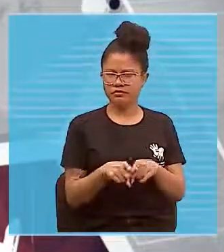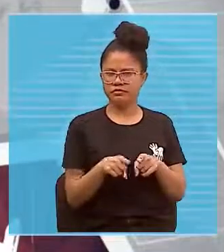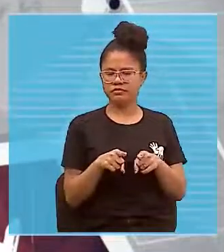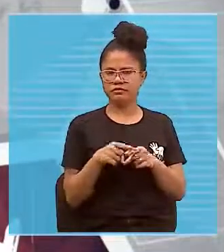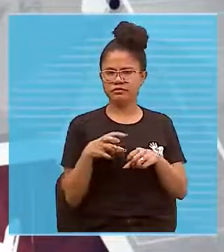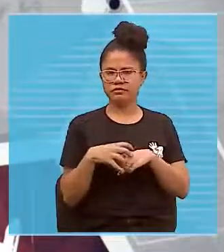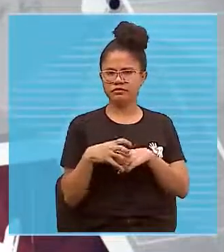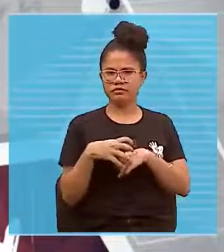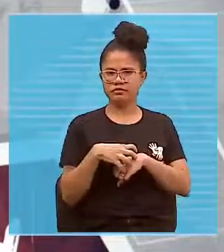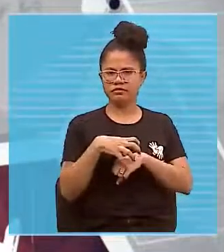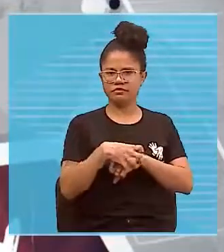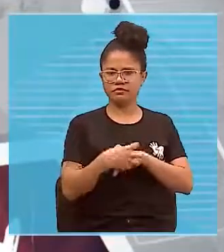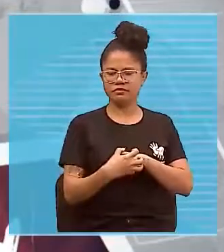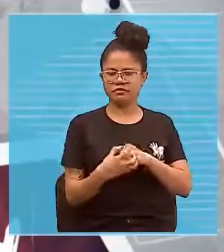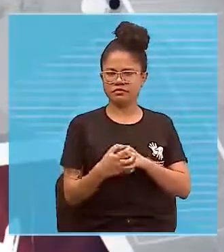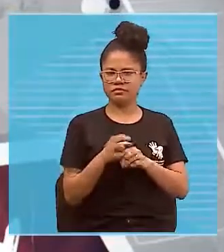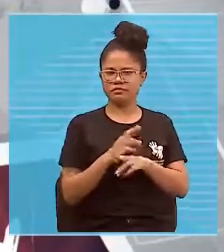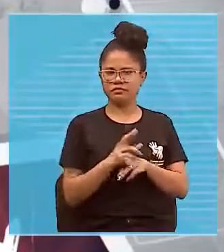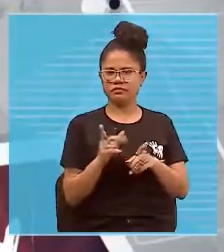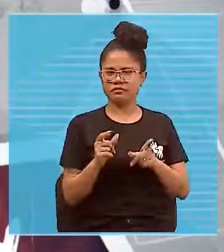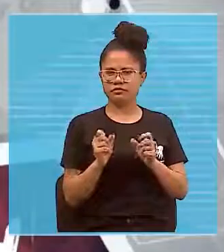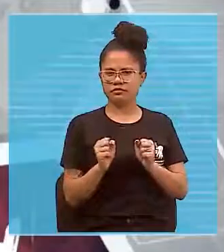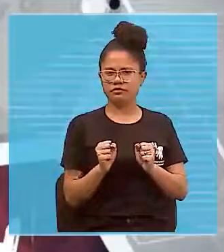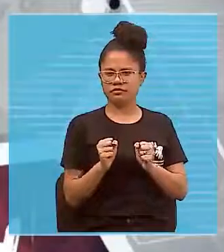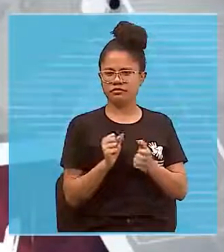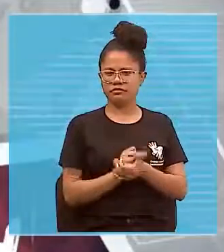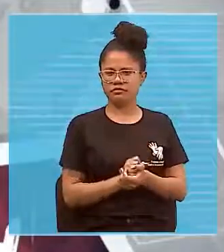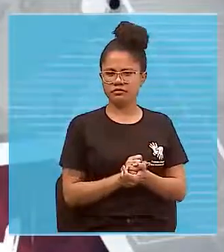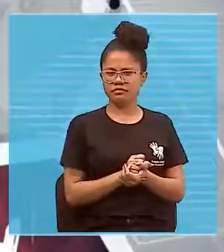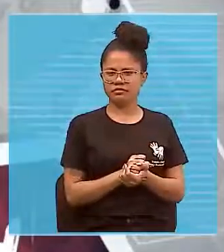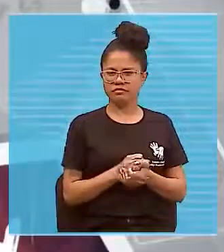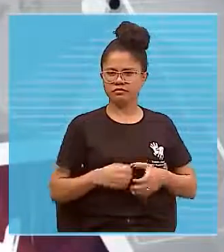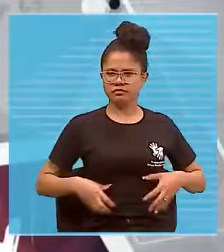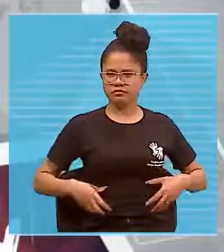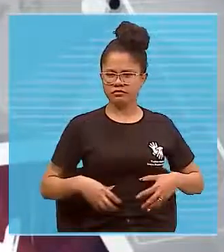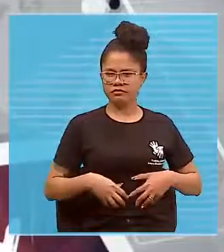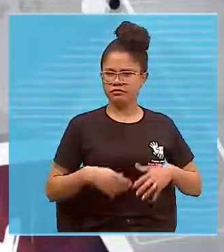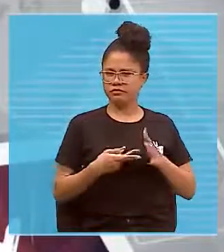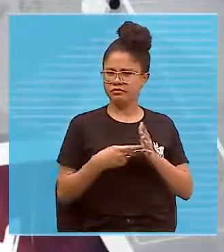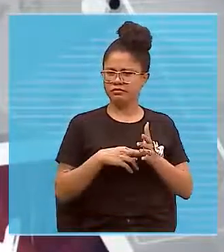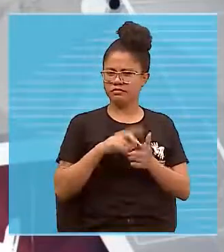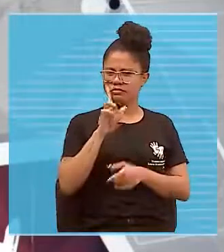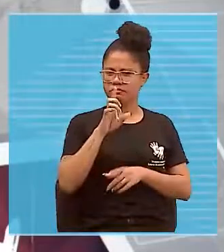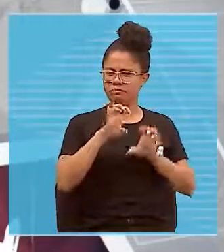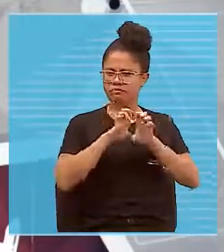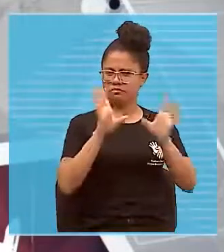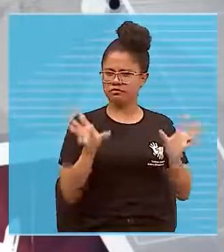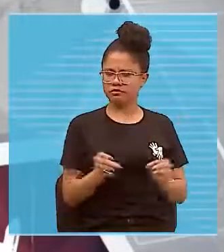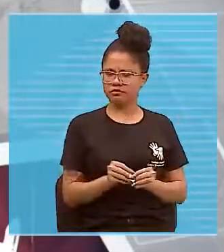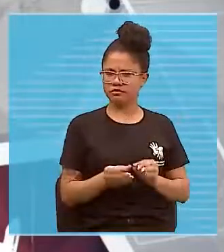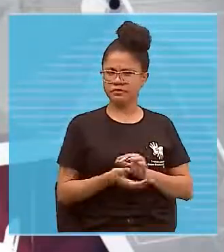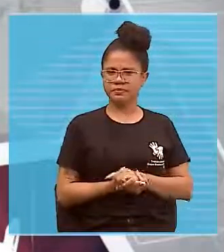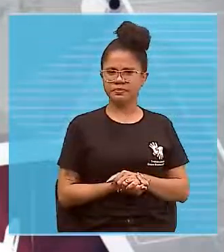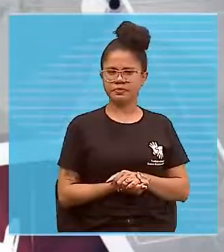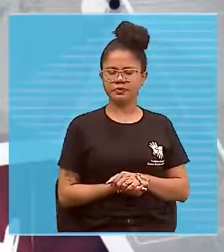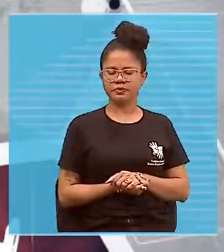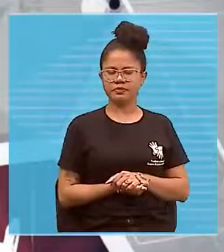inclusive, diferentes. Eu posso considerar o intestino um ecossistema?